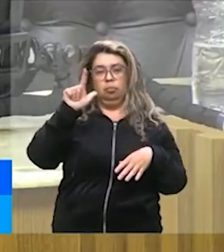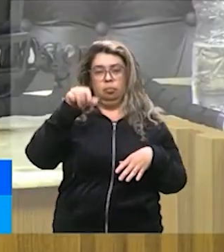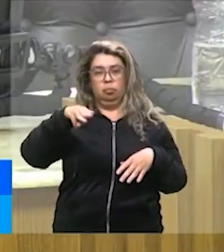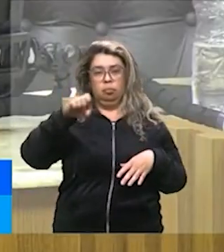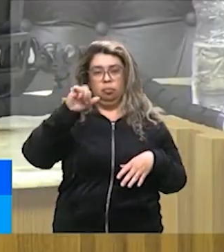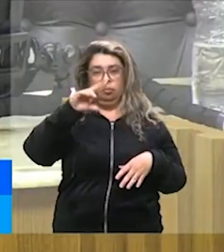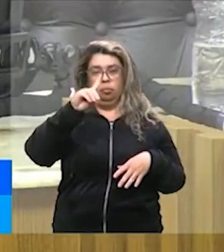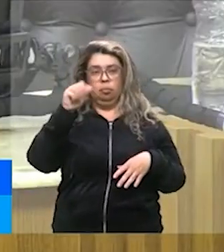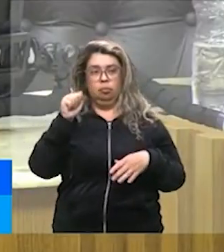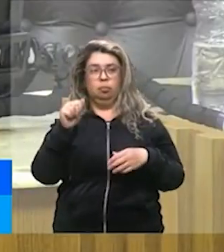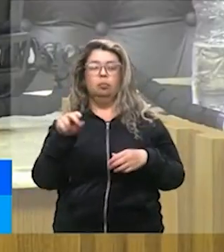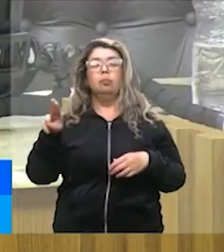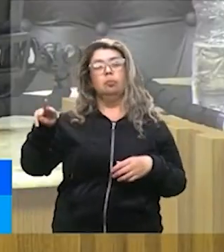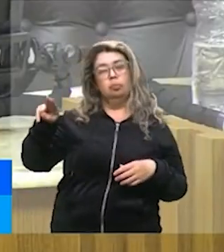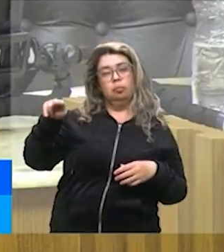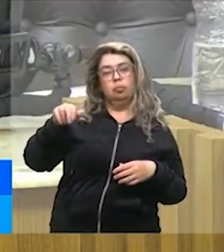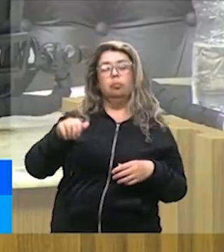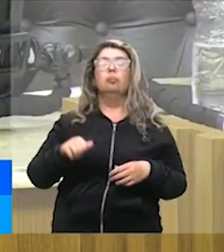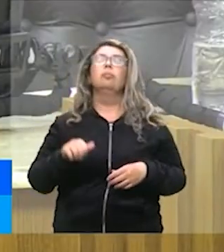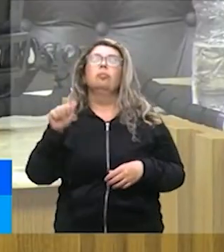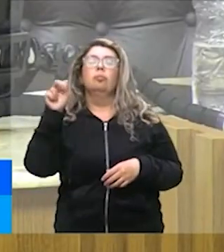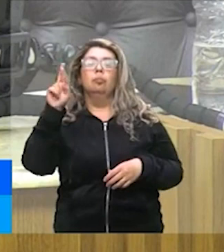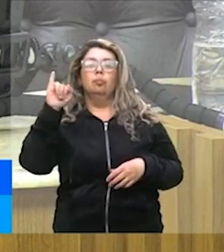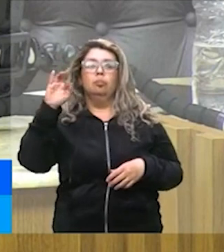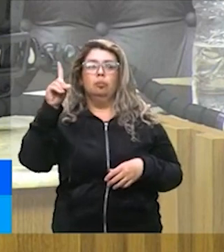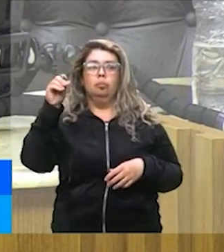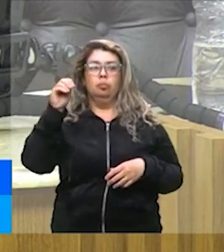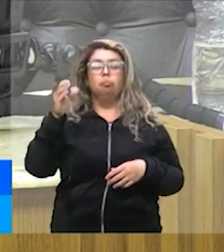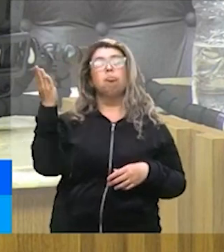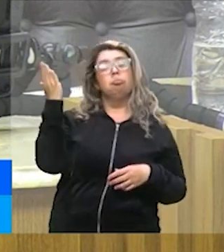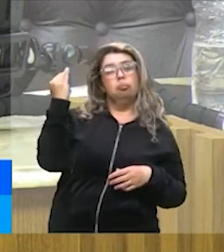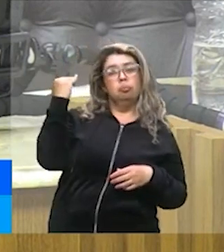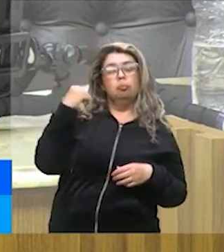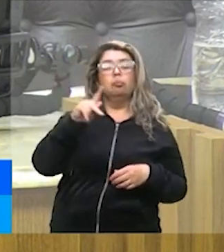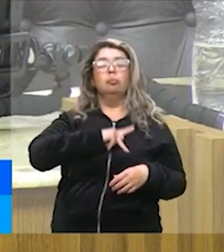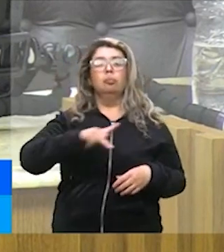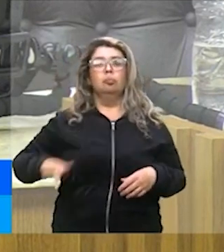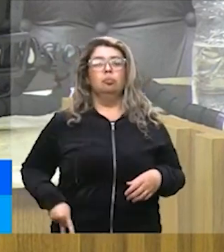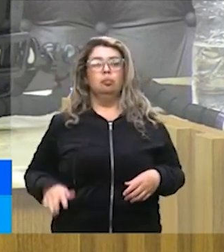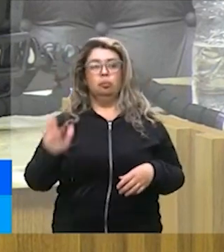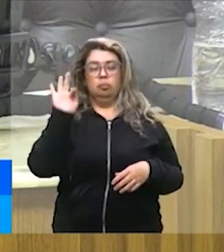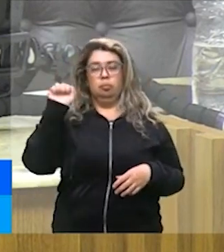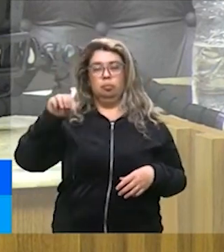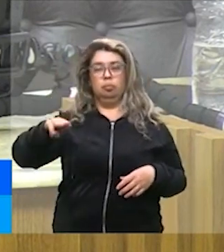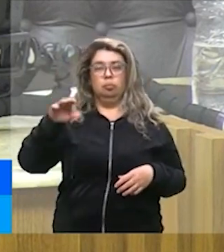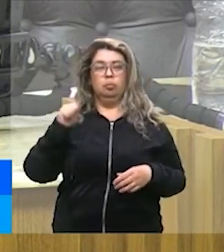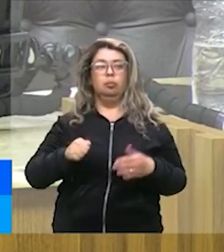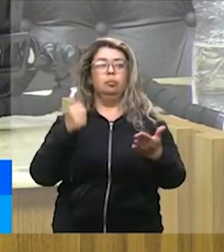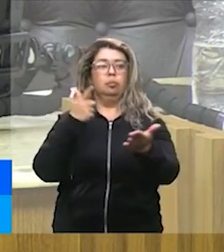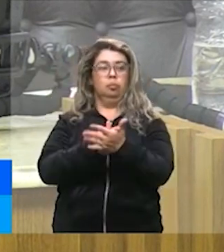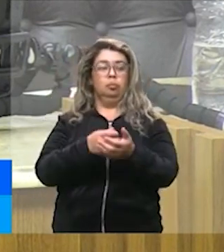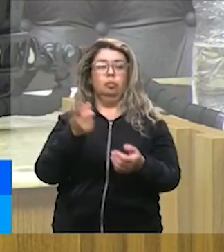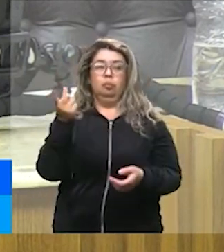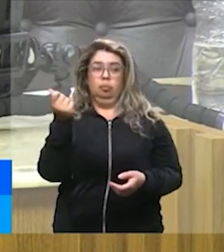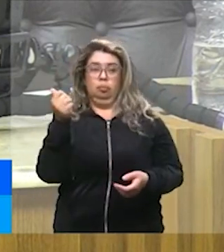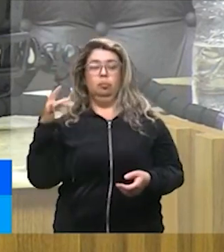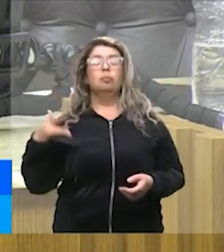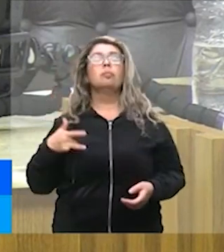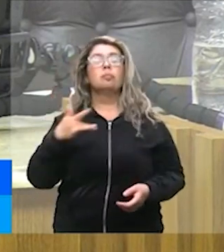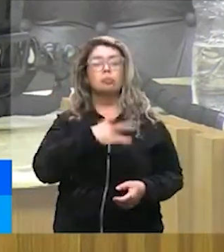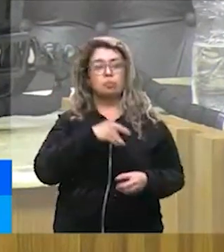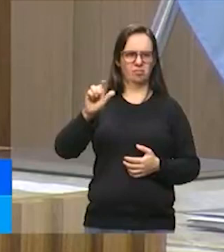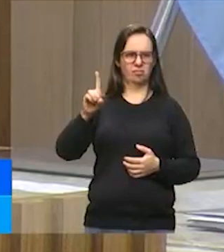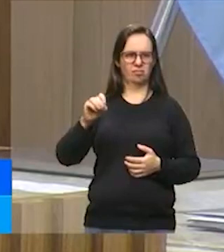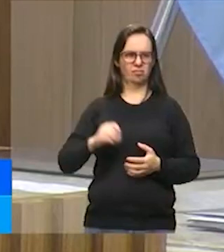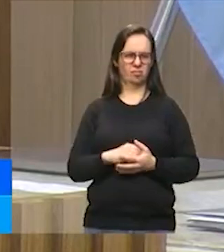proprietário é irmão do Senhor Arildo Almeida que na época era presidente da Fema contratação essa também que foi paga com dinheiro da saúde do município